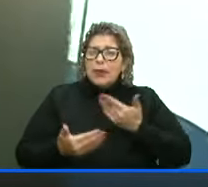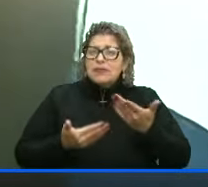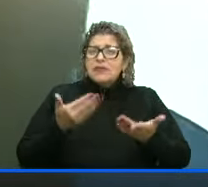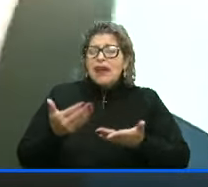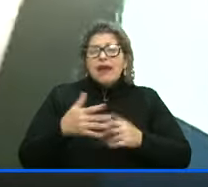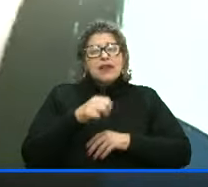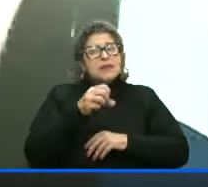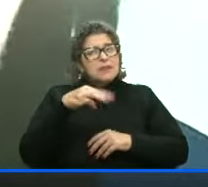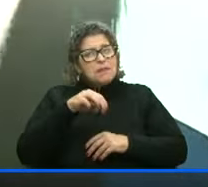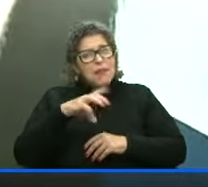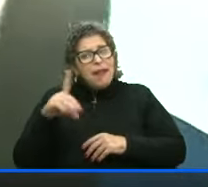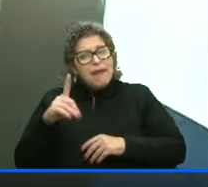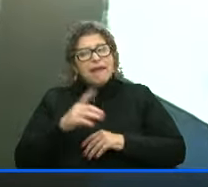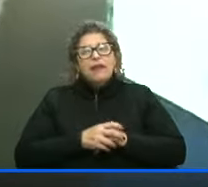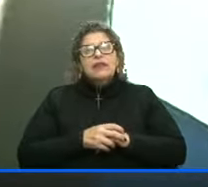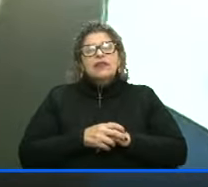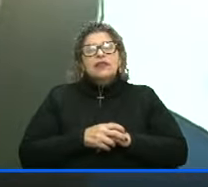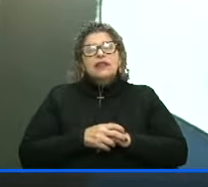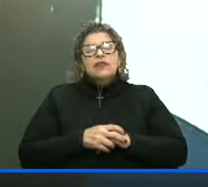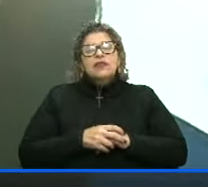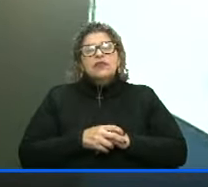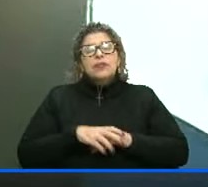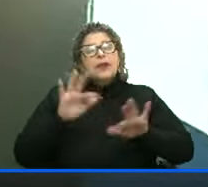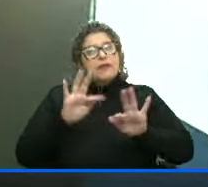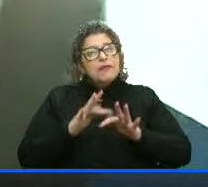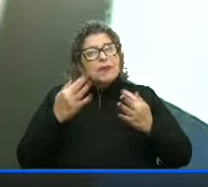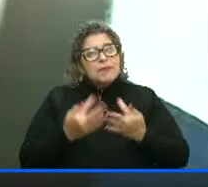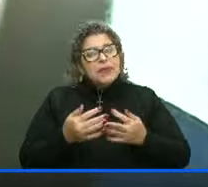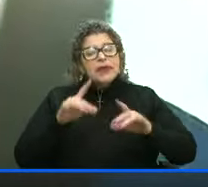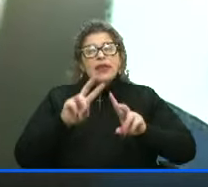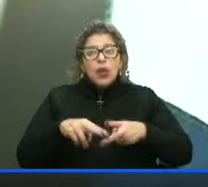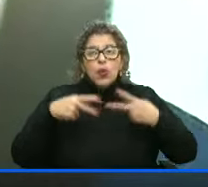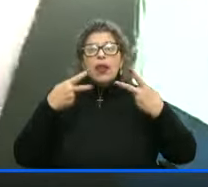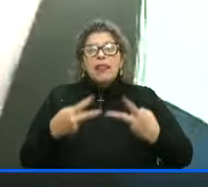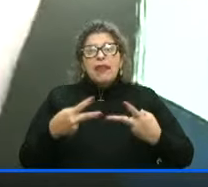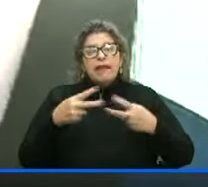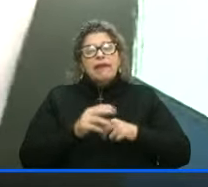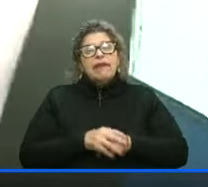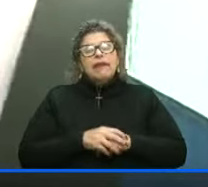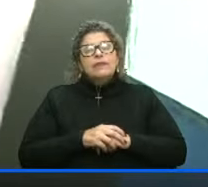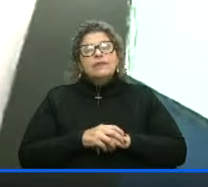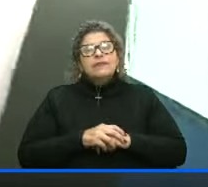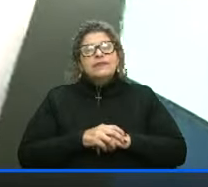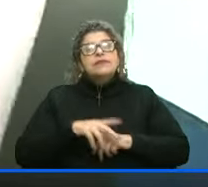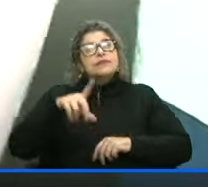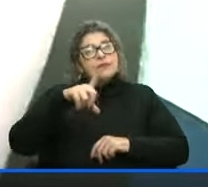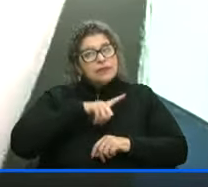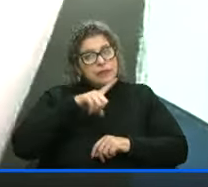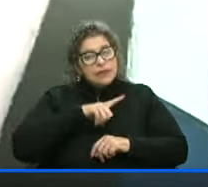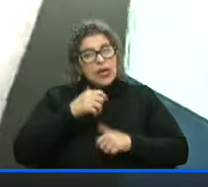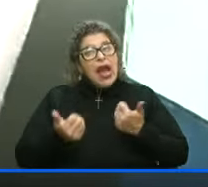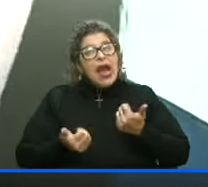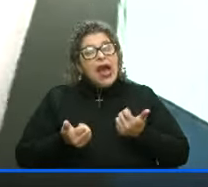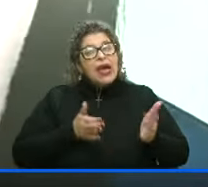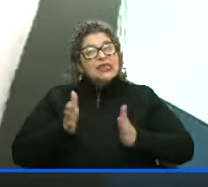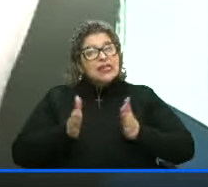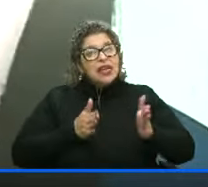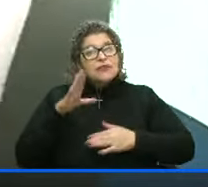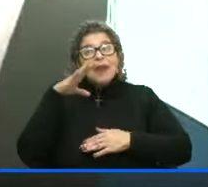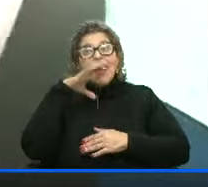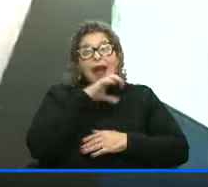SMED, de fazer, repassar para a família o link também, para poderem ter acesso a